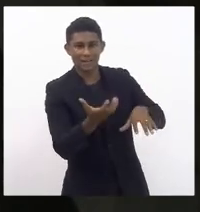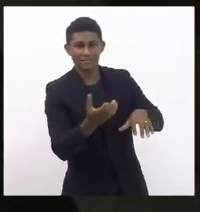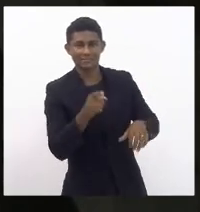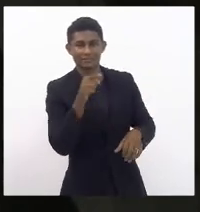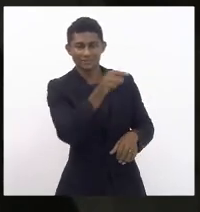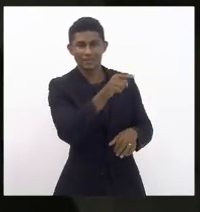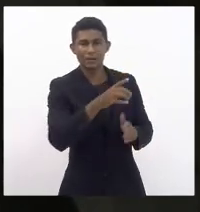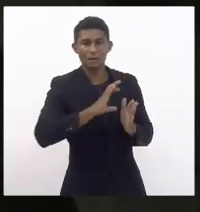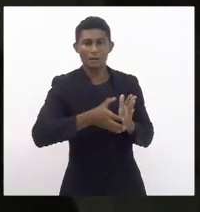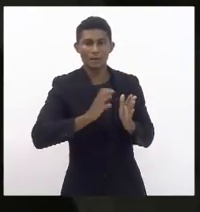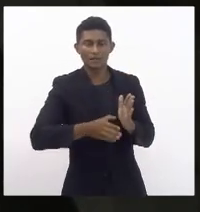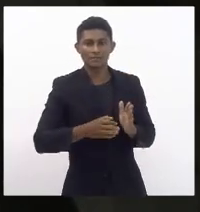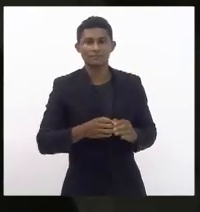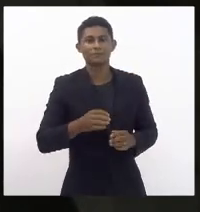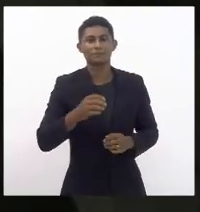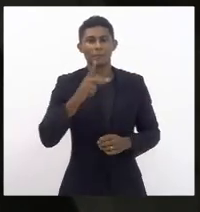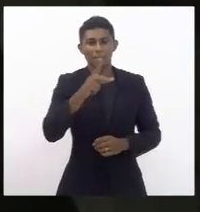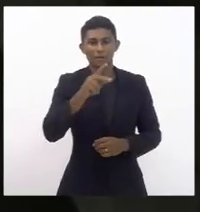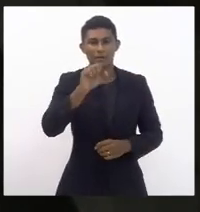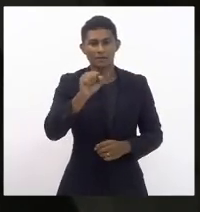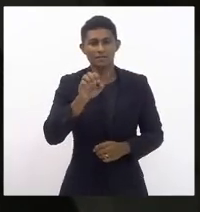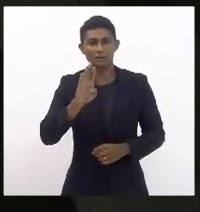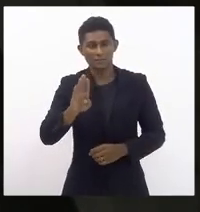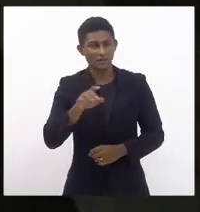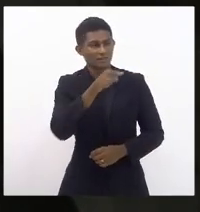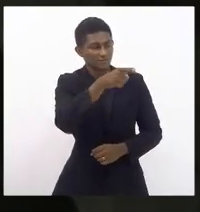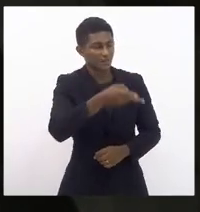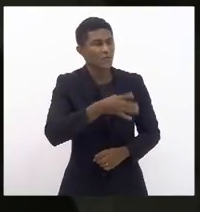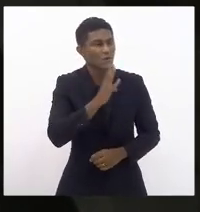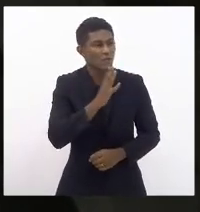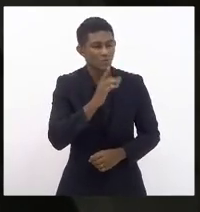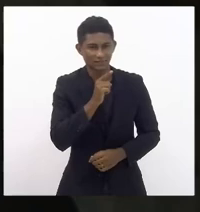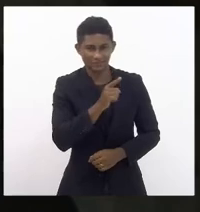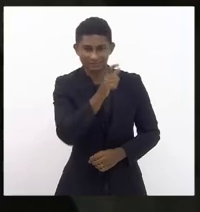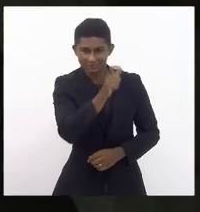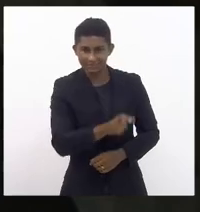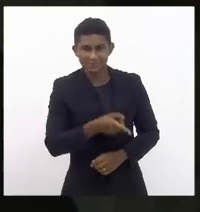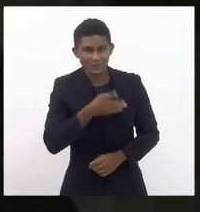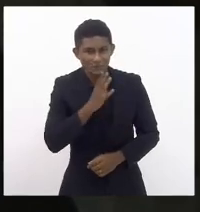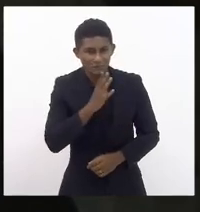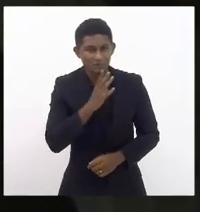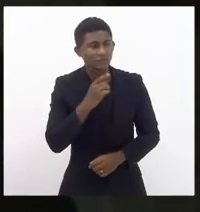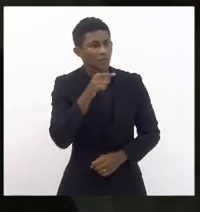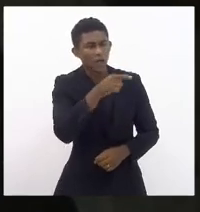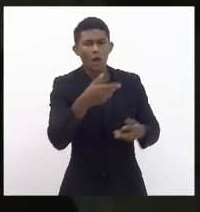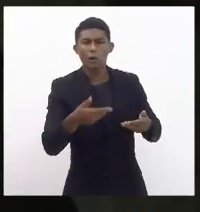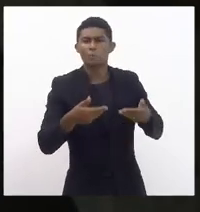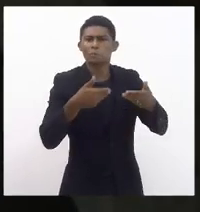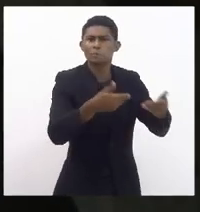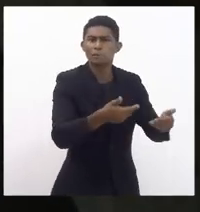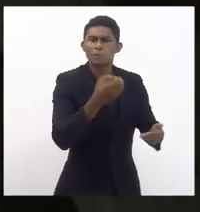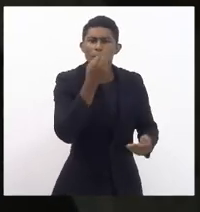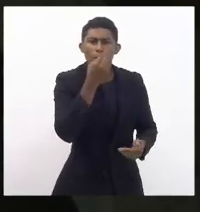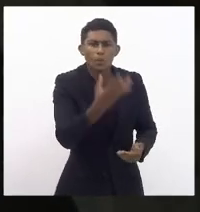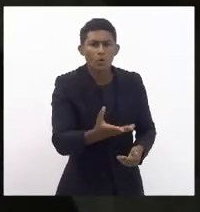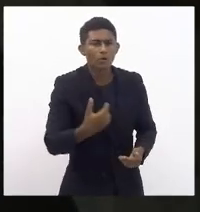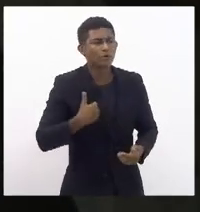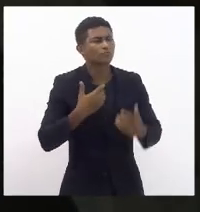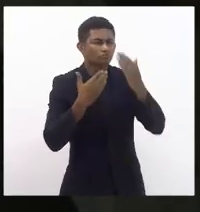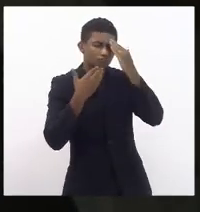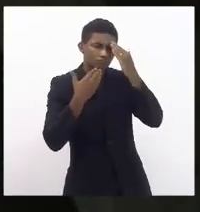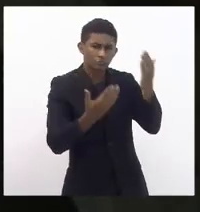ao partido socialista brasileiro PSB que vossa excelência conhece muito bem fui muito bem recebido e agradeço publicamente